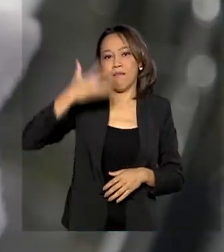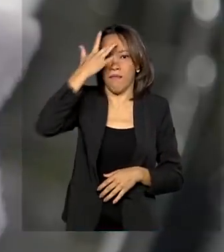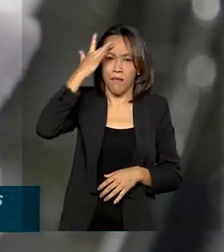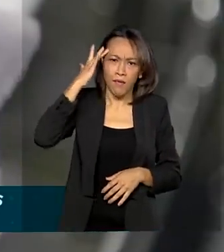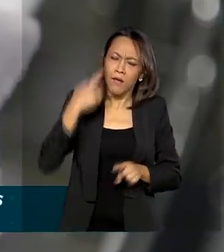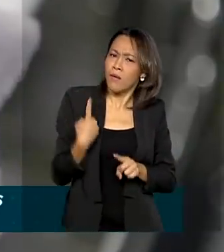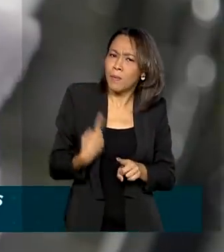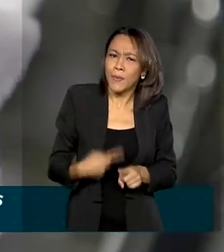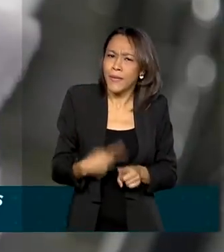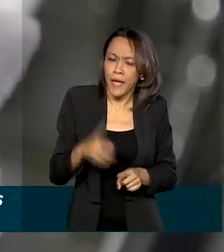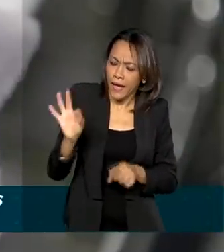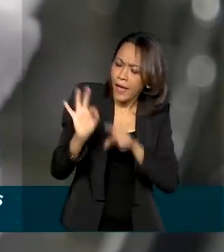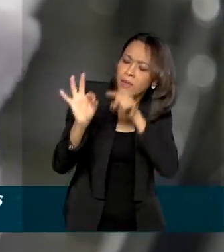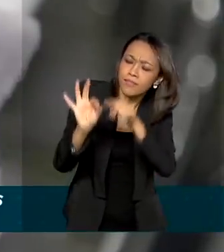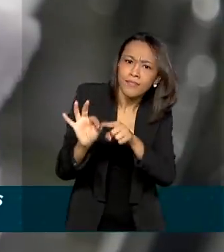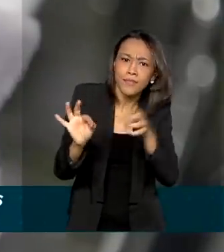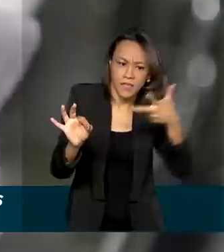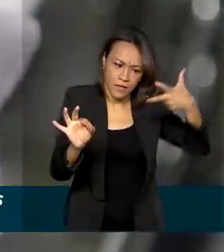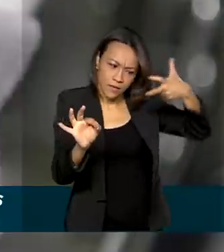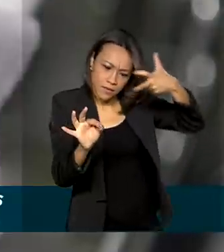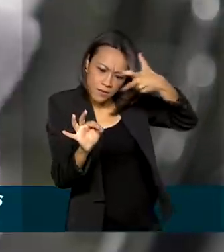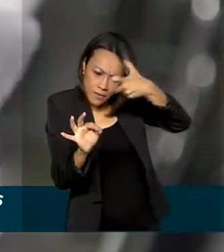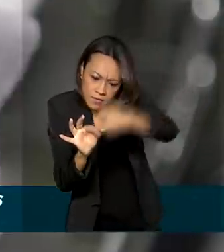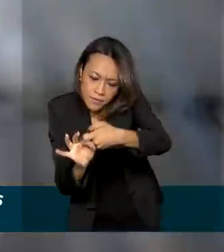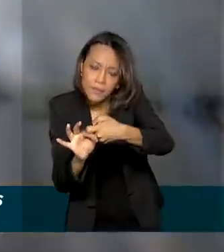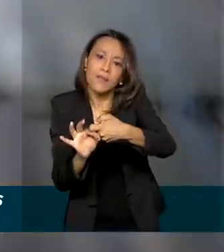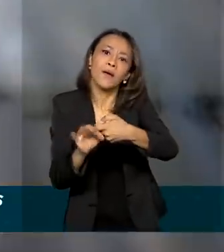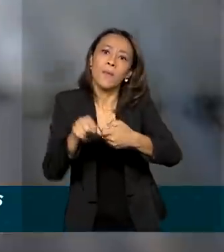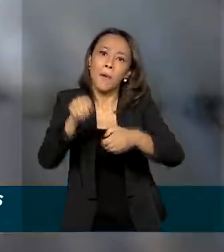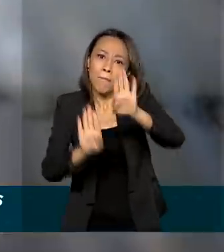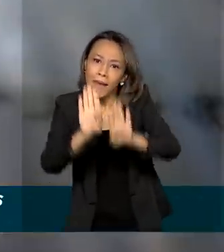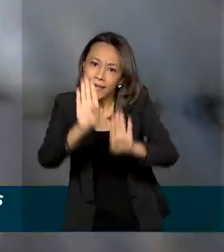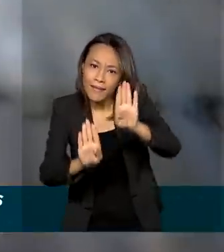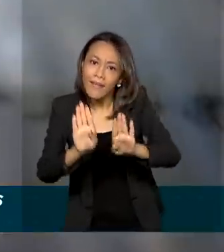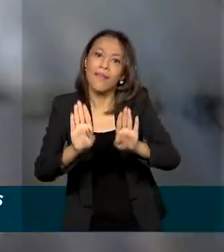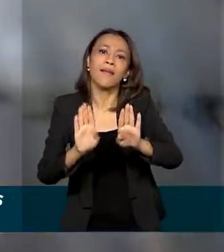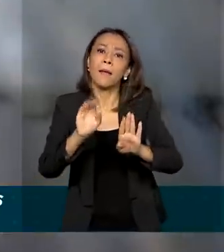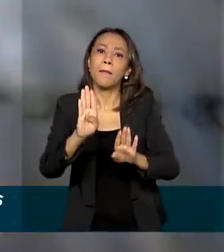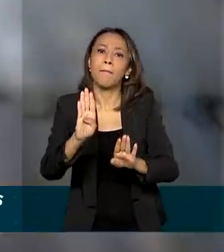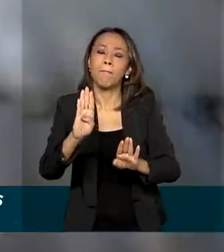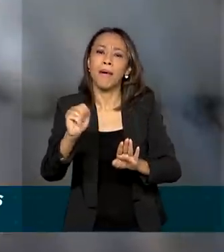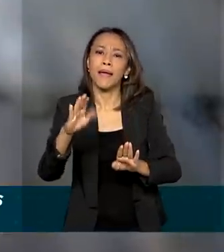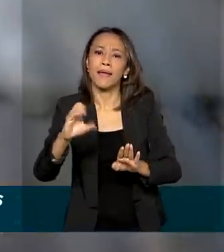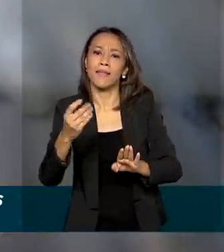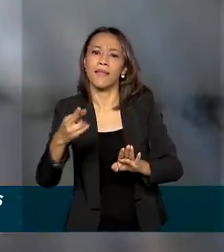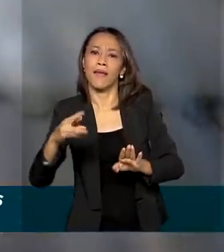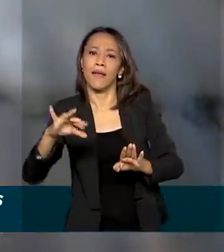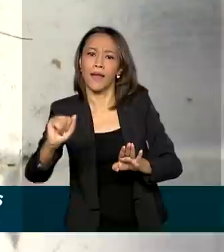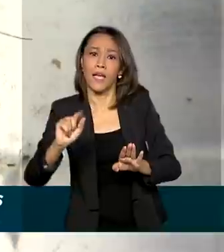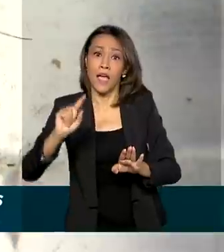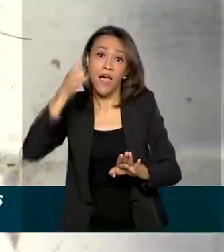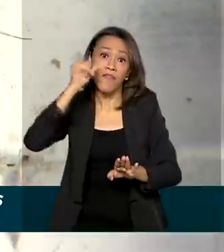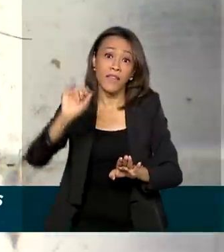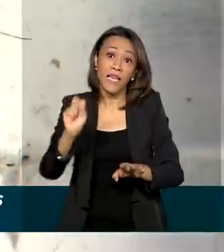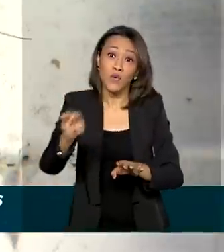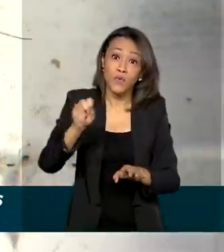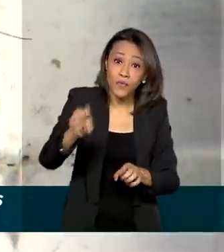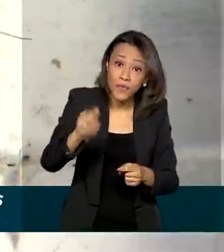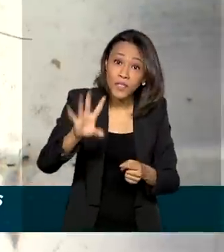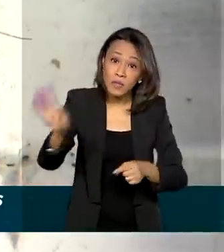Isso porque eles estão infectados com a bactéria Wolbachia, que impossibilita que os vírus da dengue,